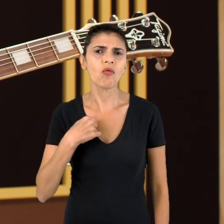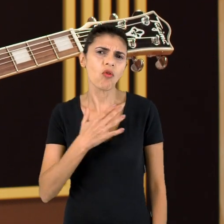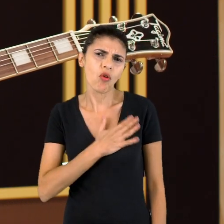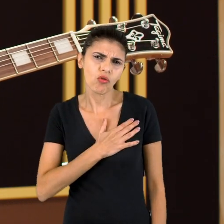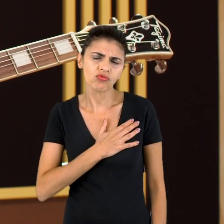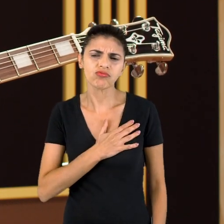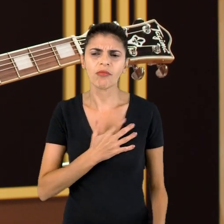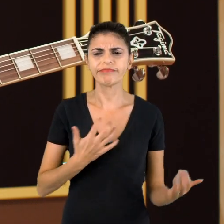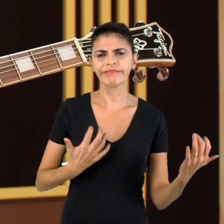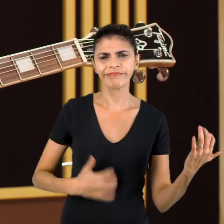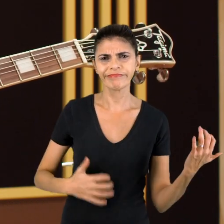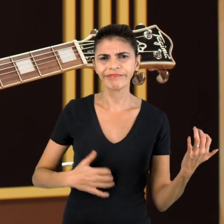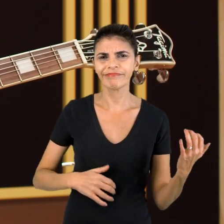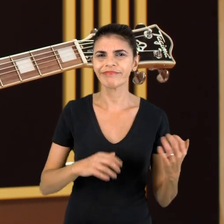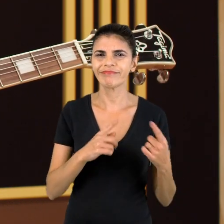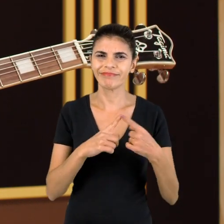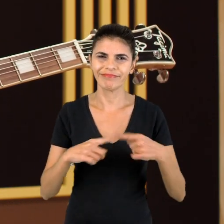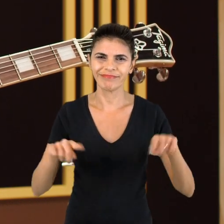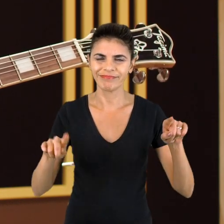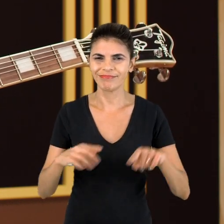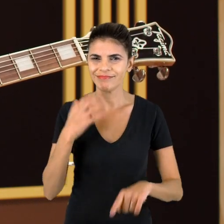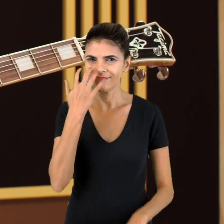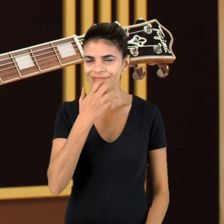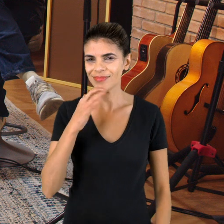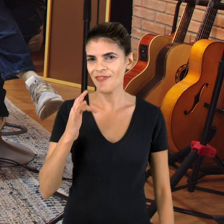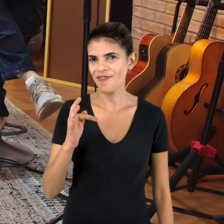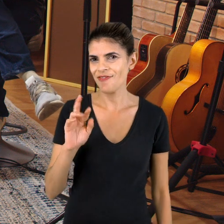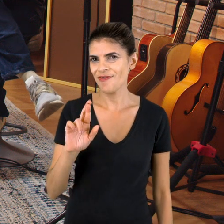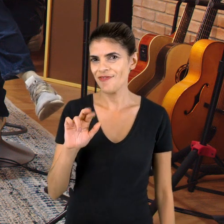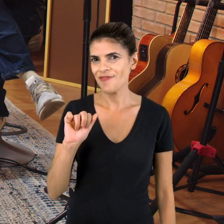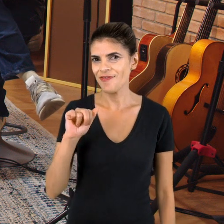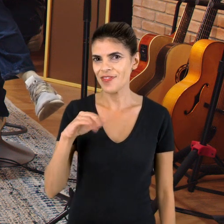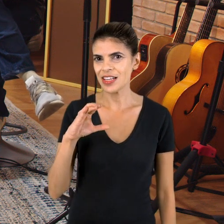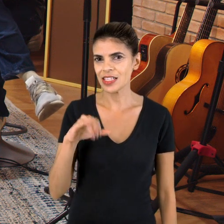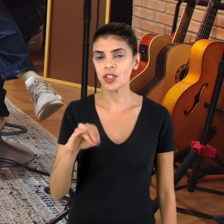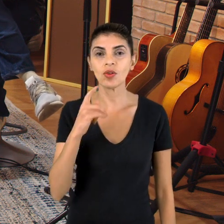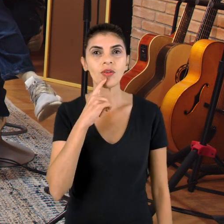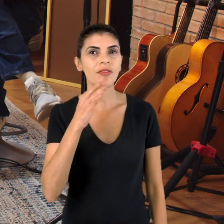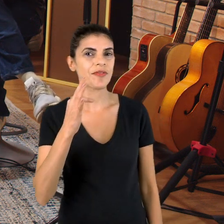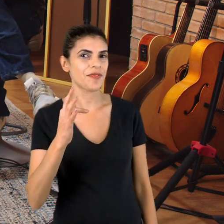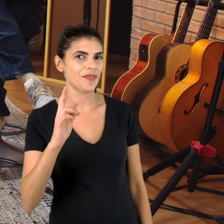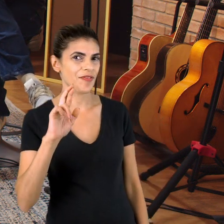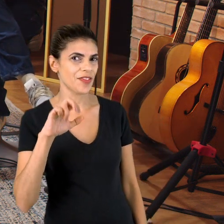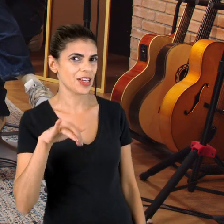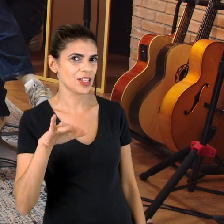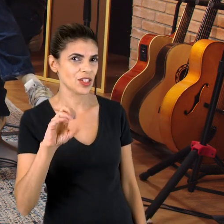Eu gostava muito de tocar aquela música Francisco, do Milton. Francisco, aquela música é